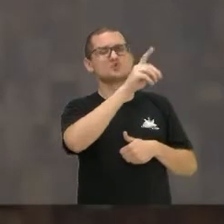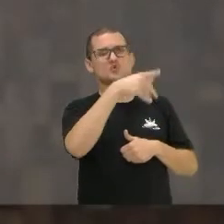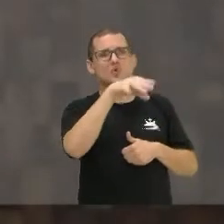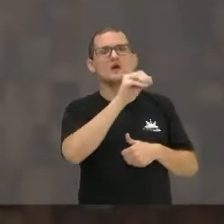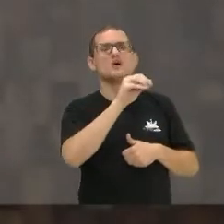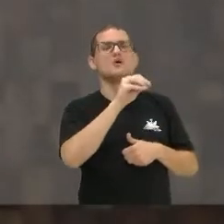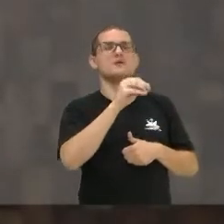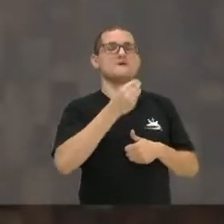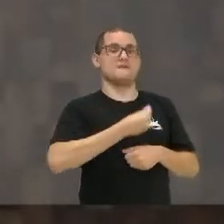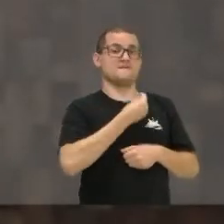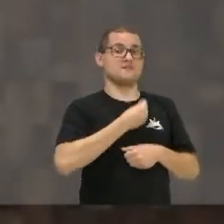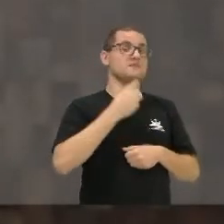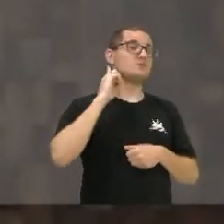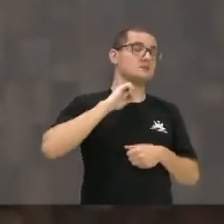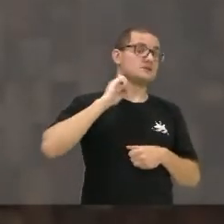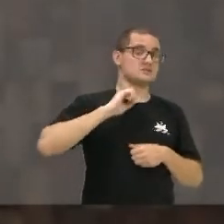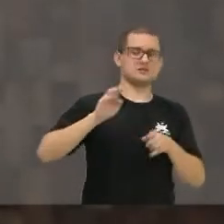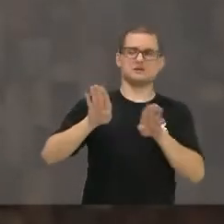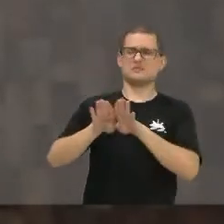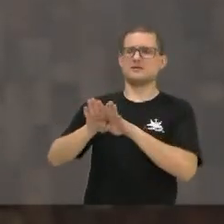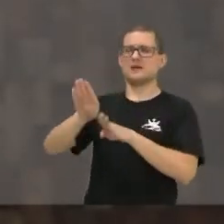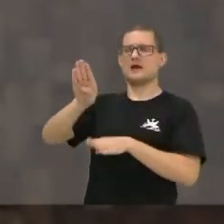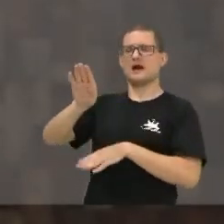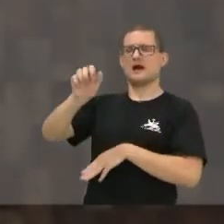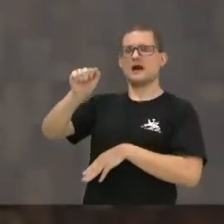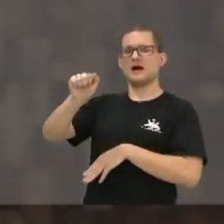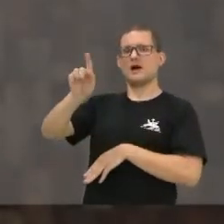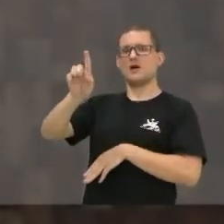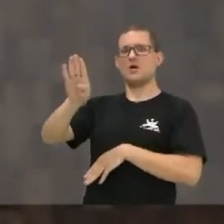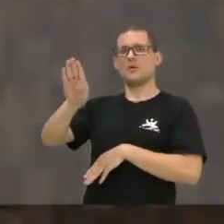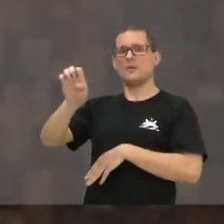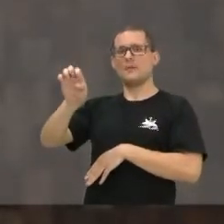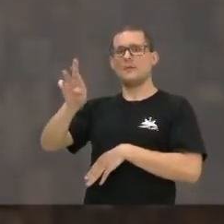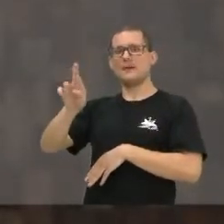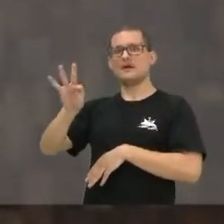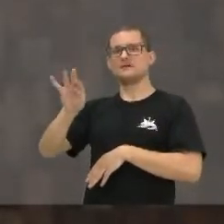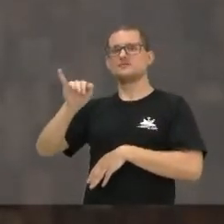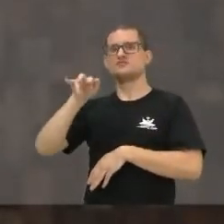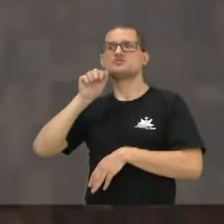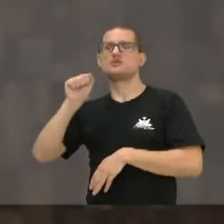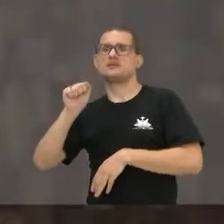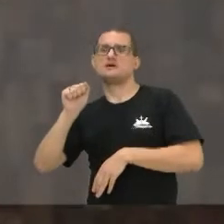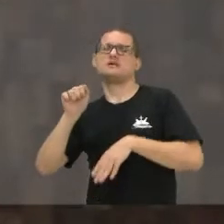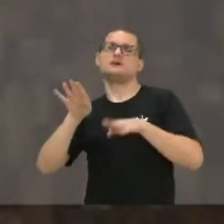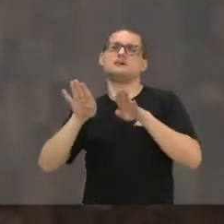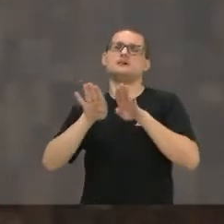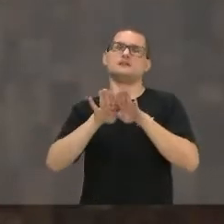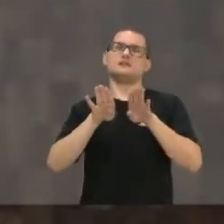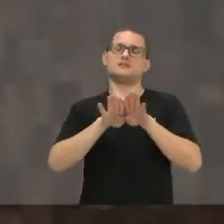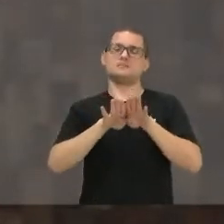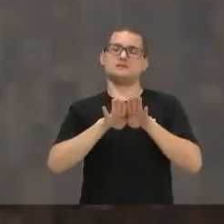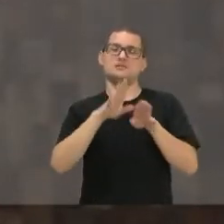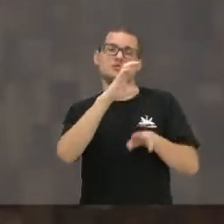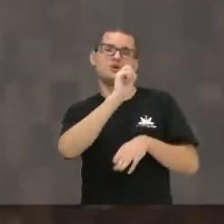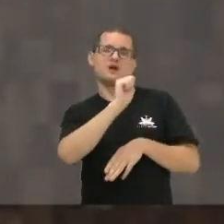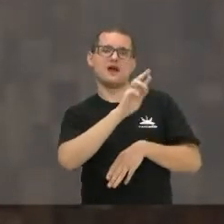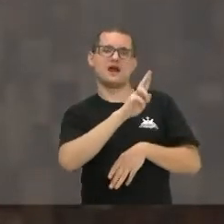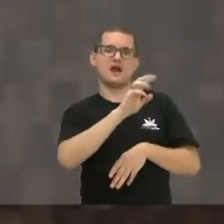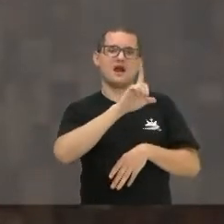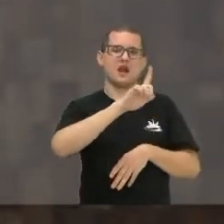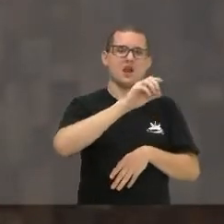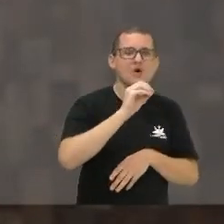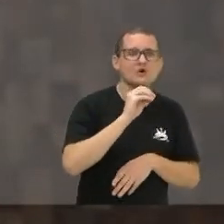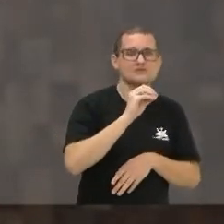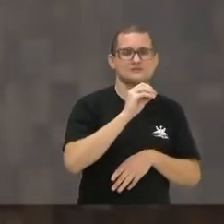curitiba acompanhando a tv pelo canal aberto carlos de recife também acompanhando pelo canal aberto canal 47 o senhor